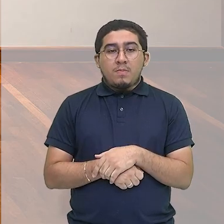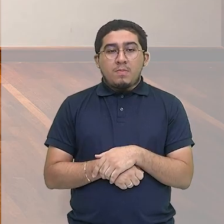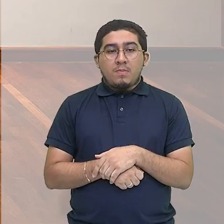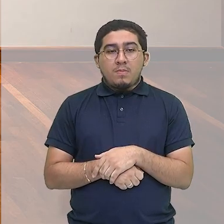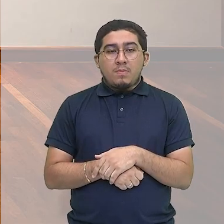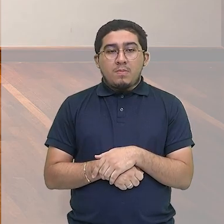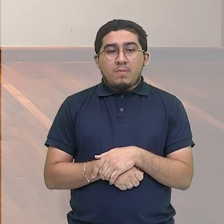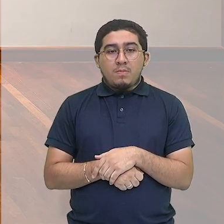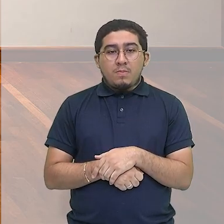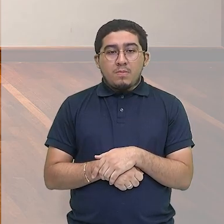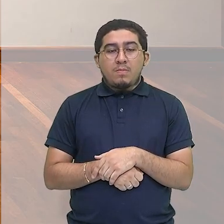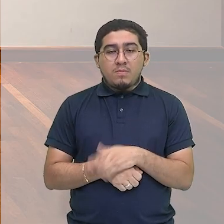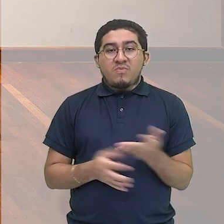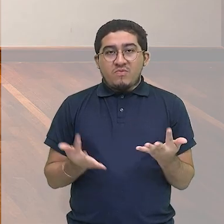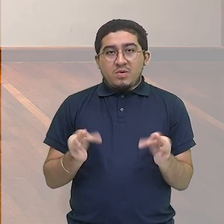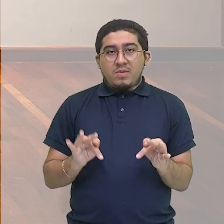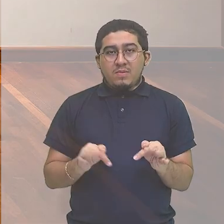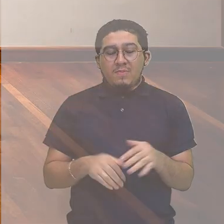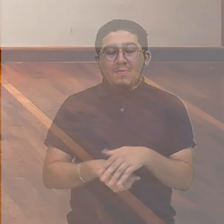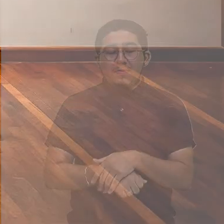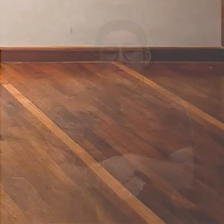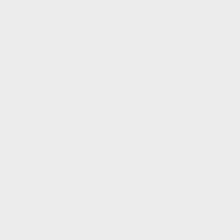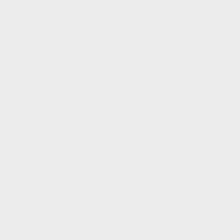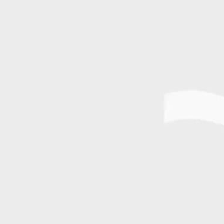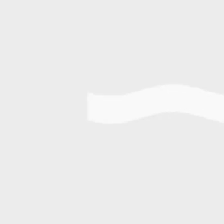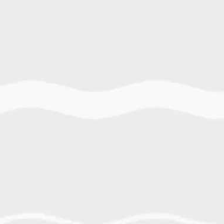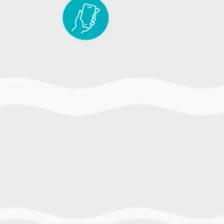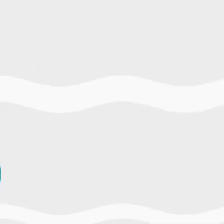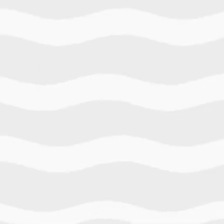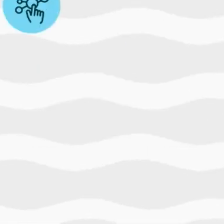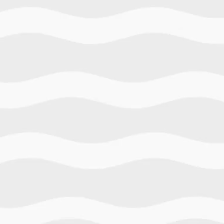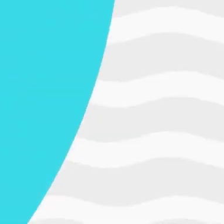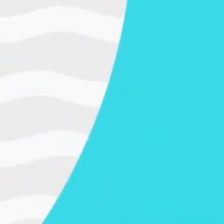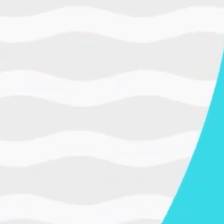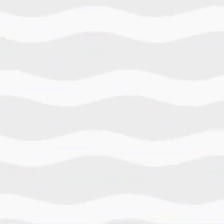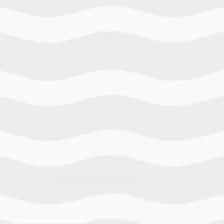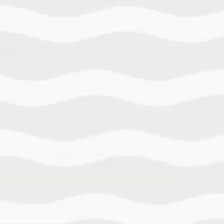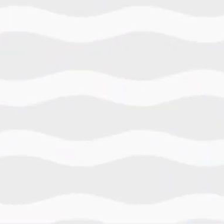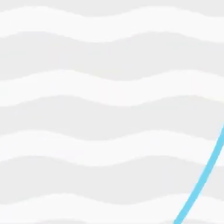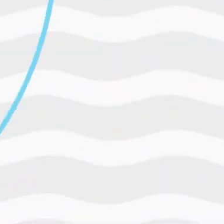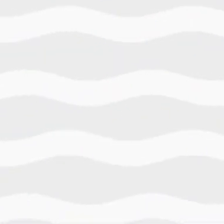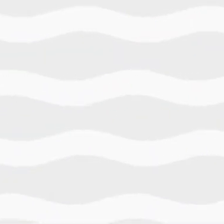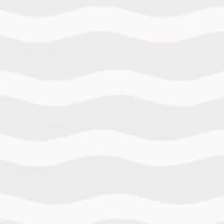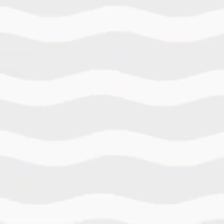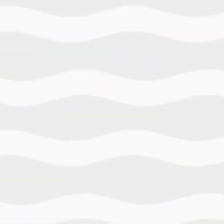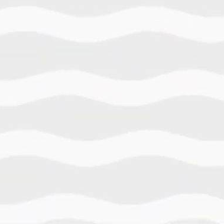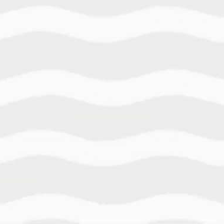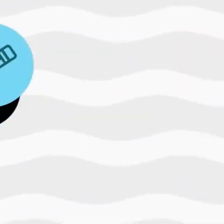terminando aqui, né?